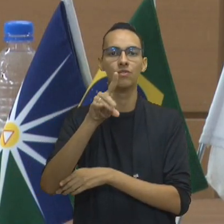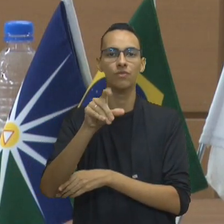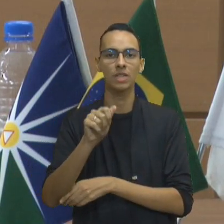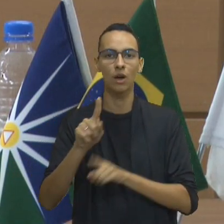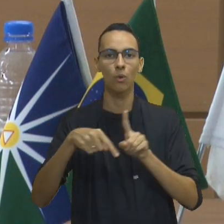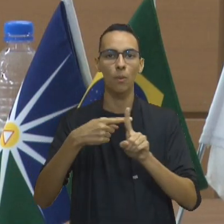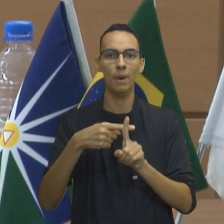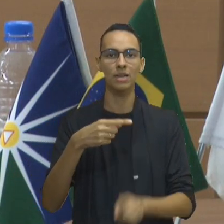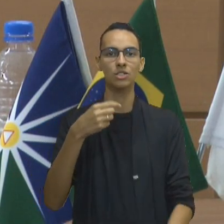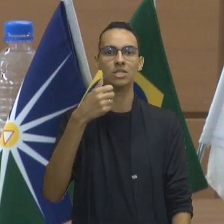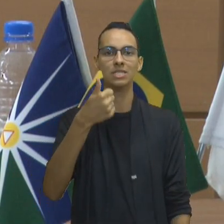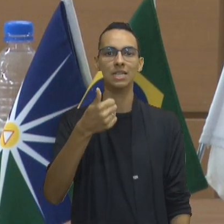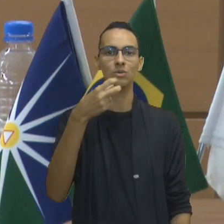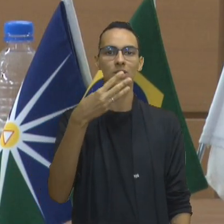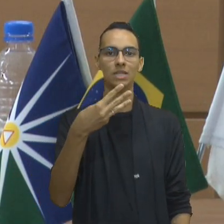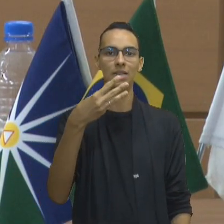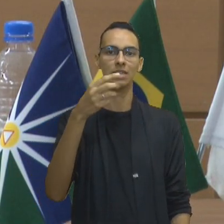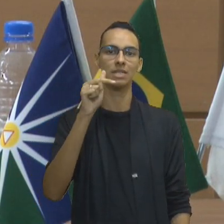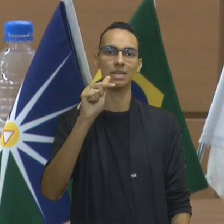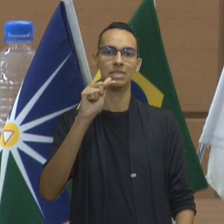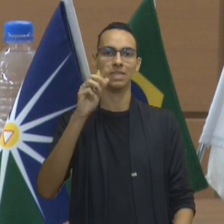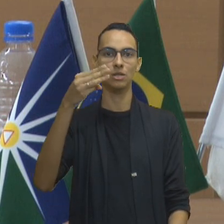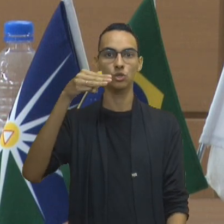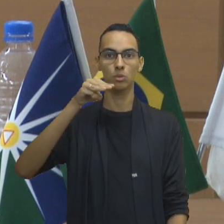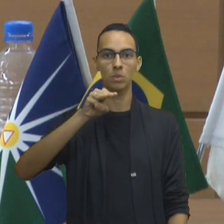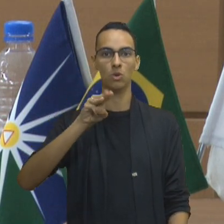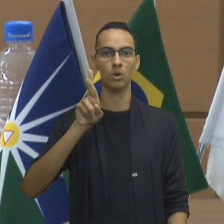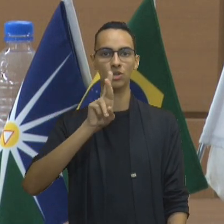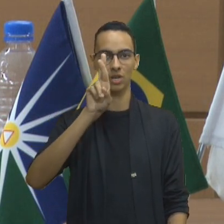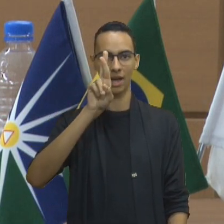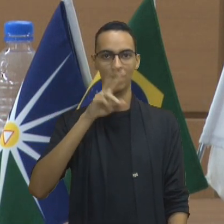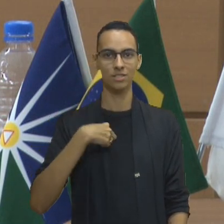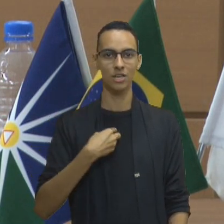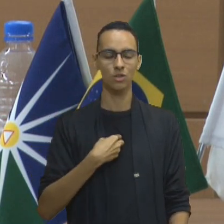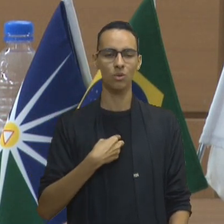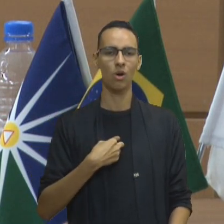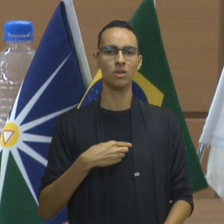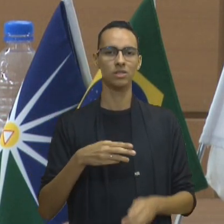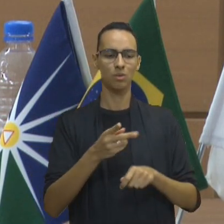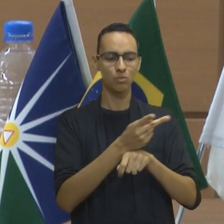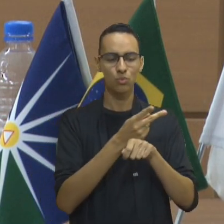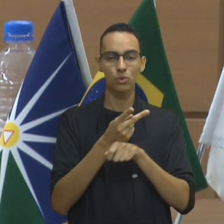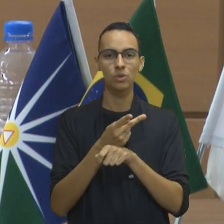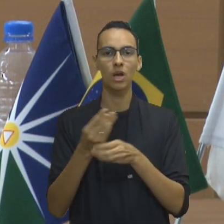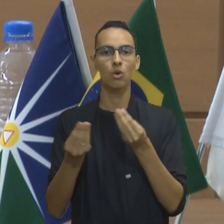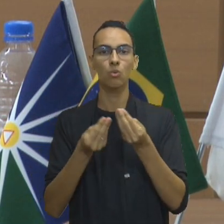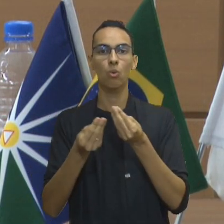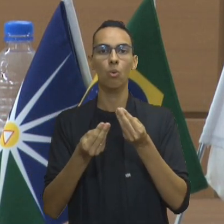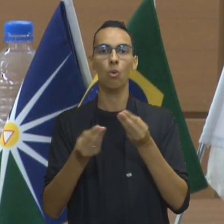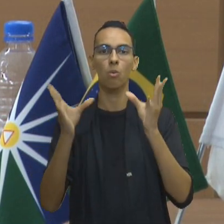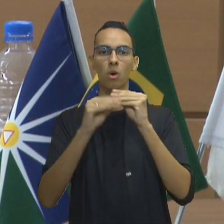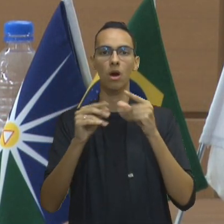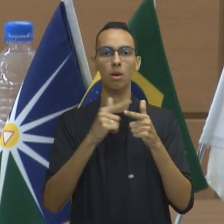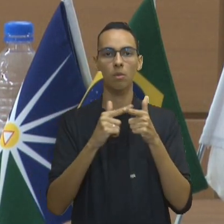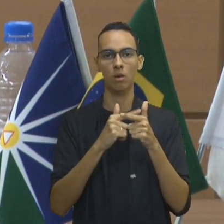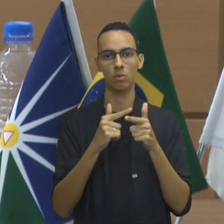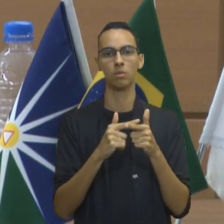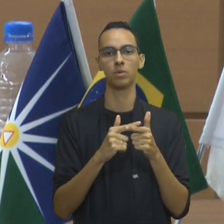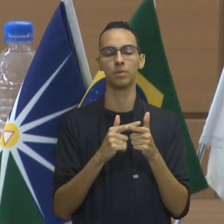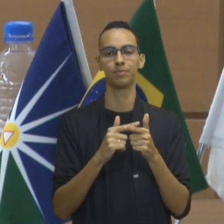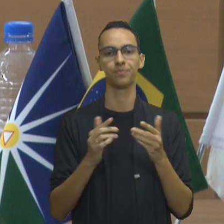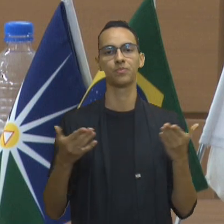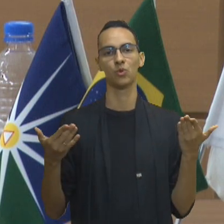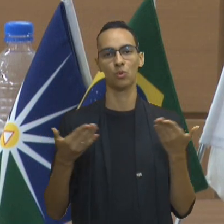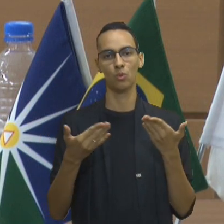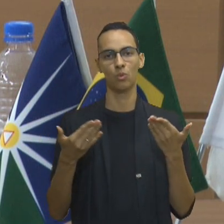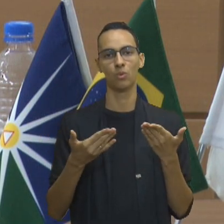buscando negociar com responsabilidade. Assim, o cenário da UFO para 2025 é